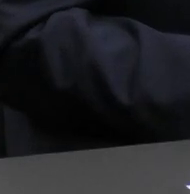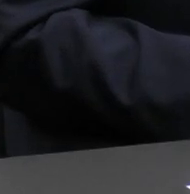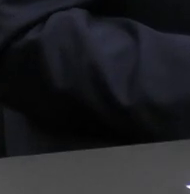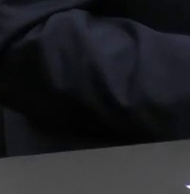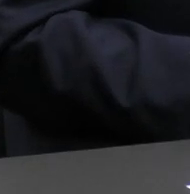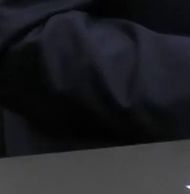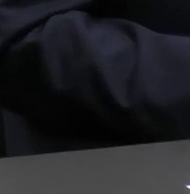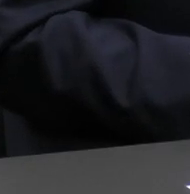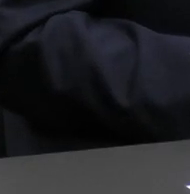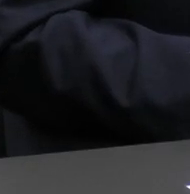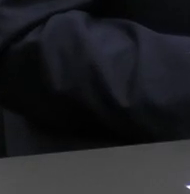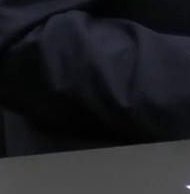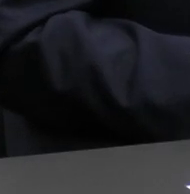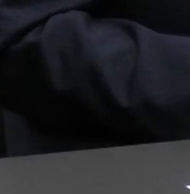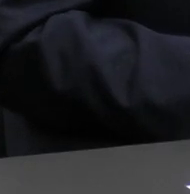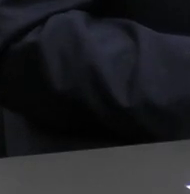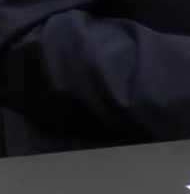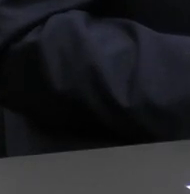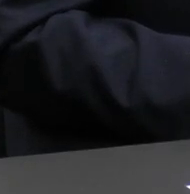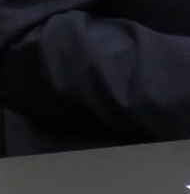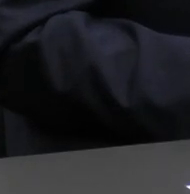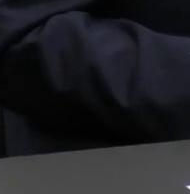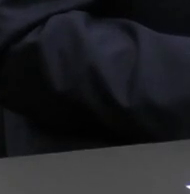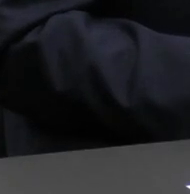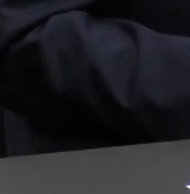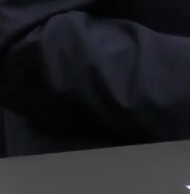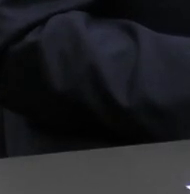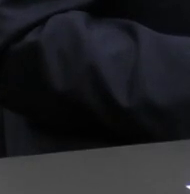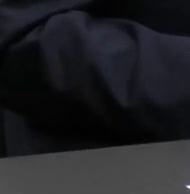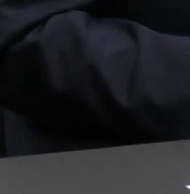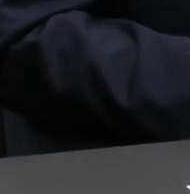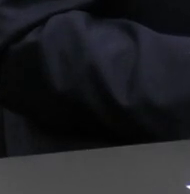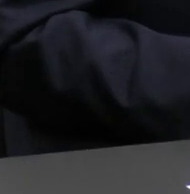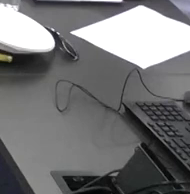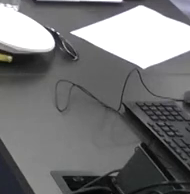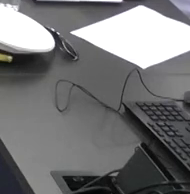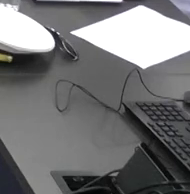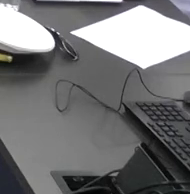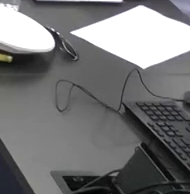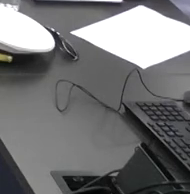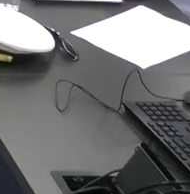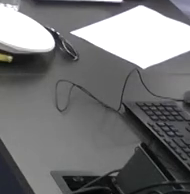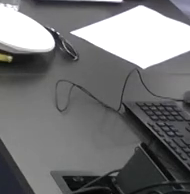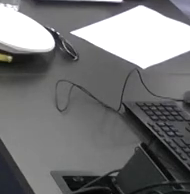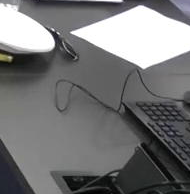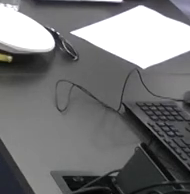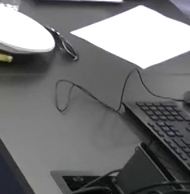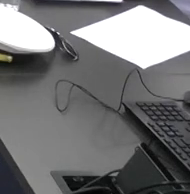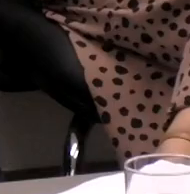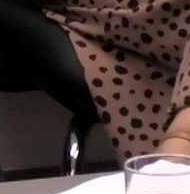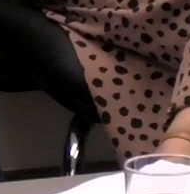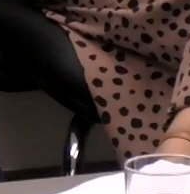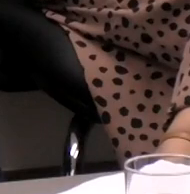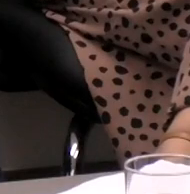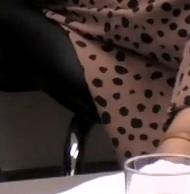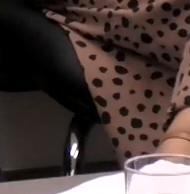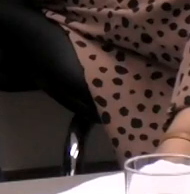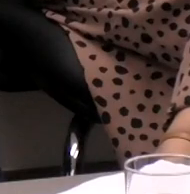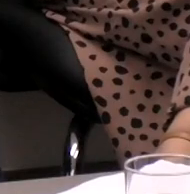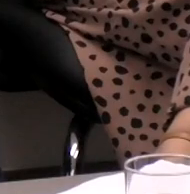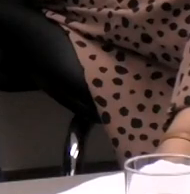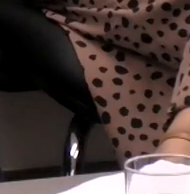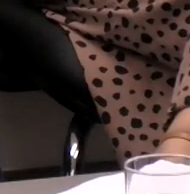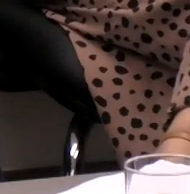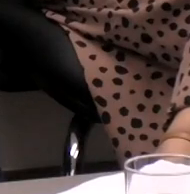esse navio vai voltar para o Brasil em algum momento? Depende, né? É possível. Se ele for um navio de linha, ele vai voltar. Se for um navio